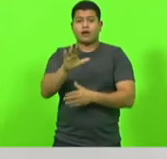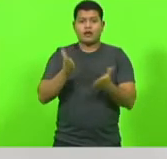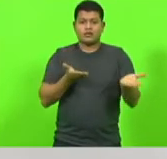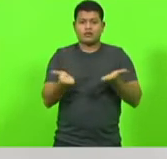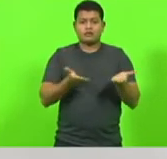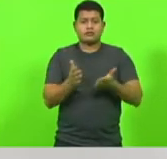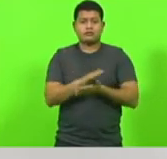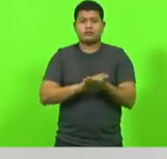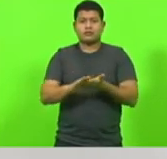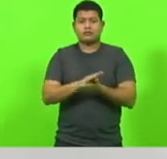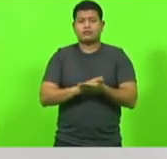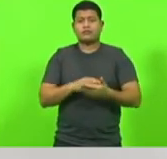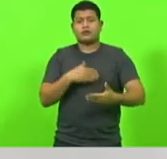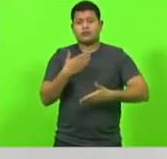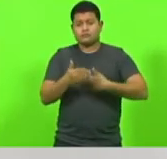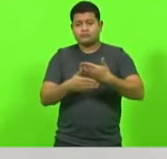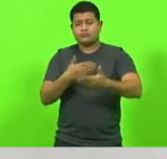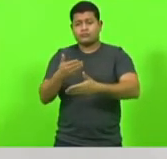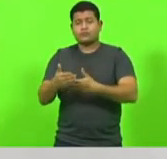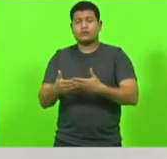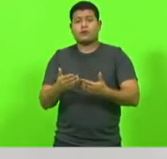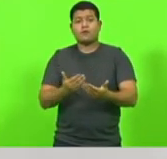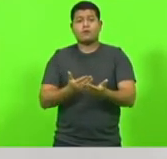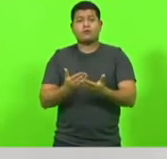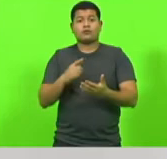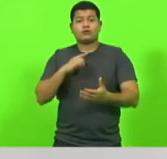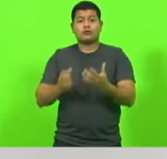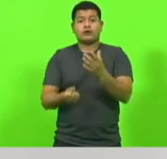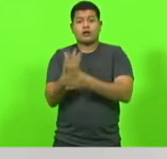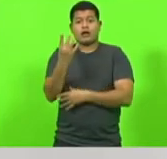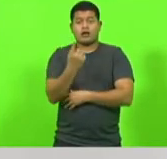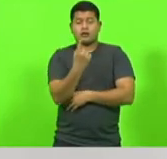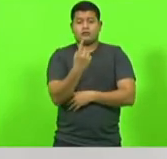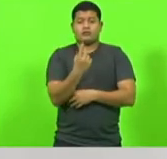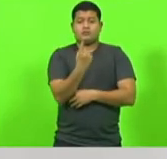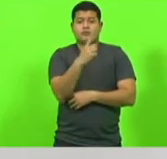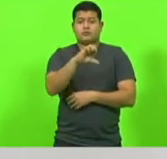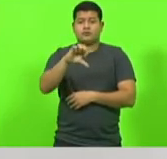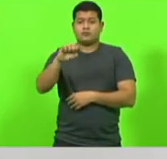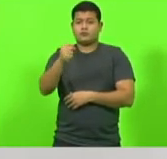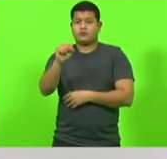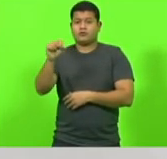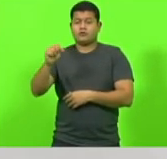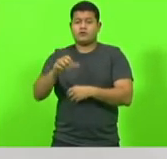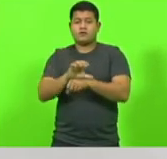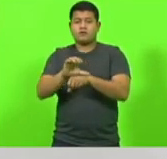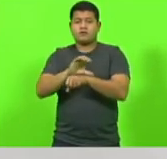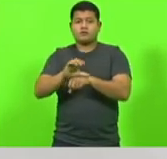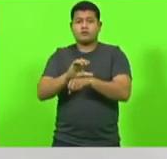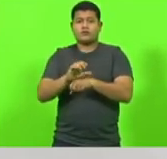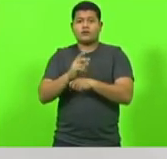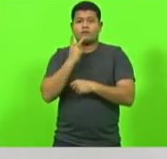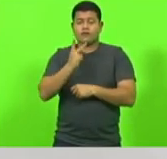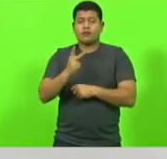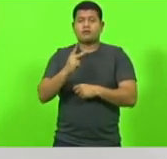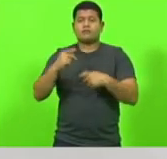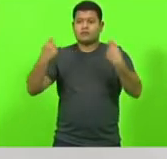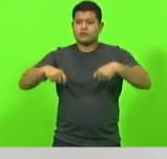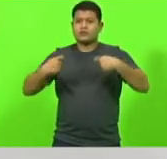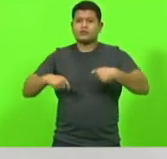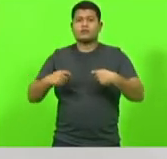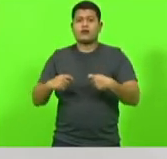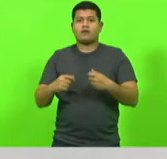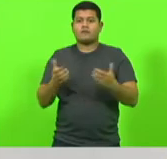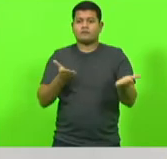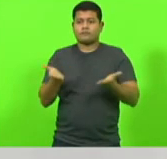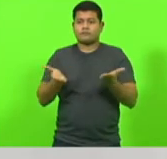passando, veio a Constituição de 88, que previa que era necessário fazer licitação. Só que o Estado ia